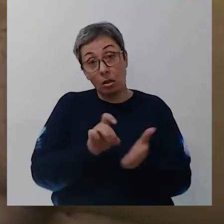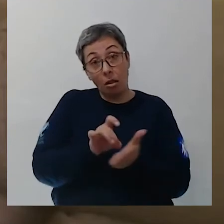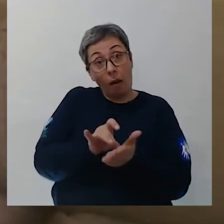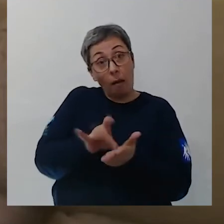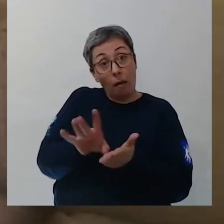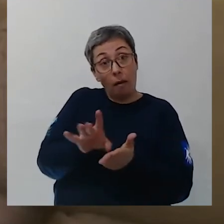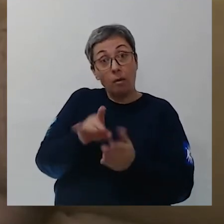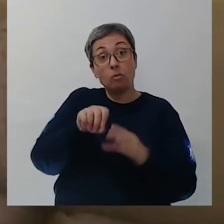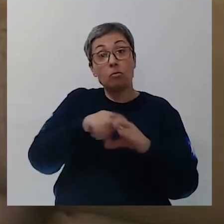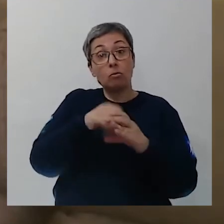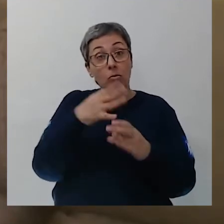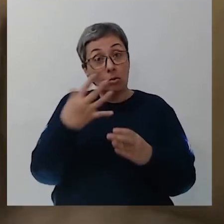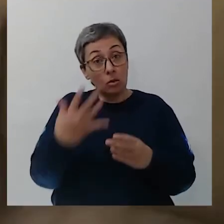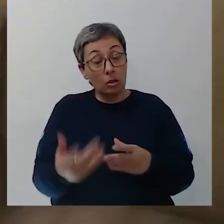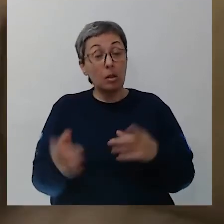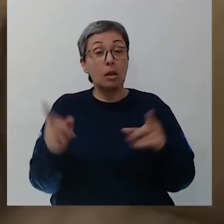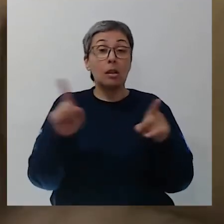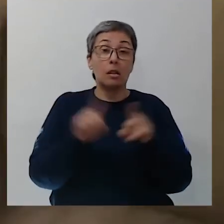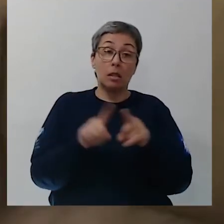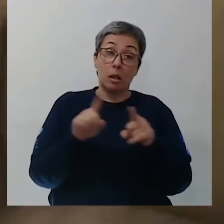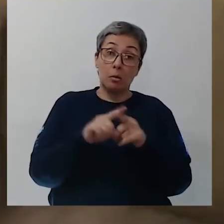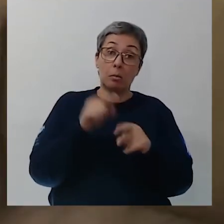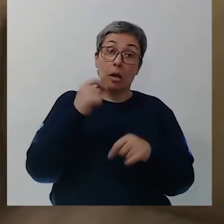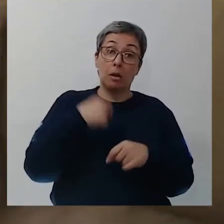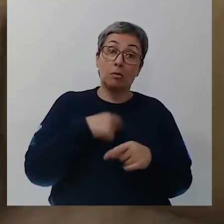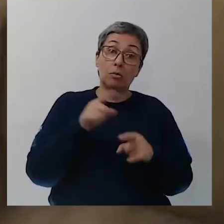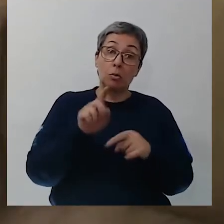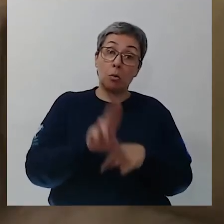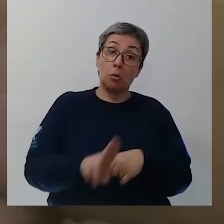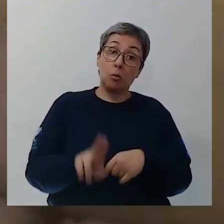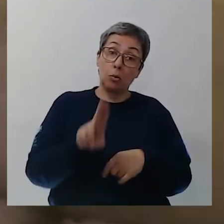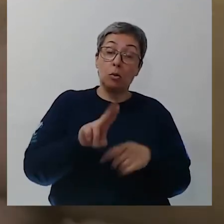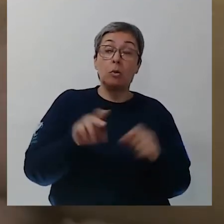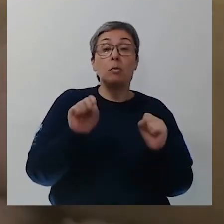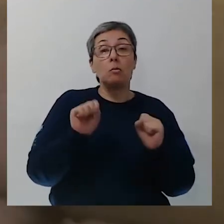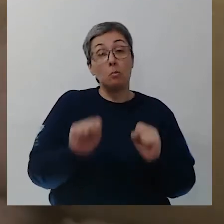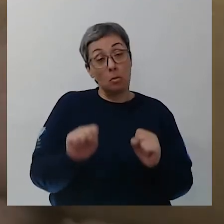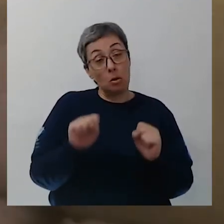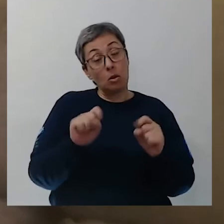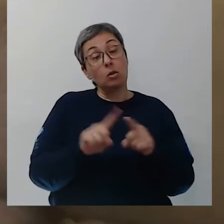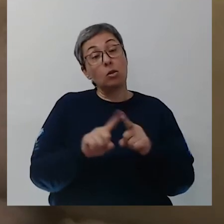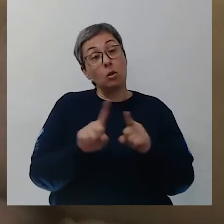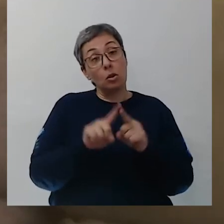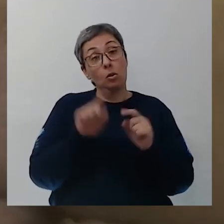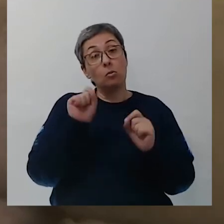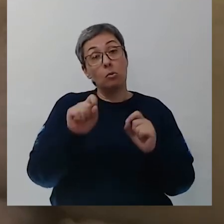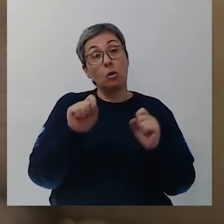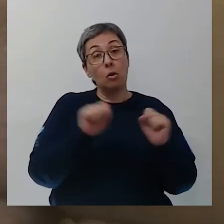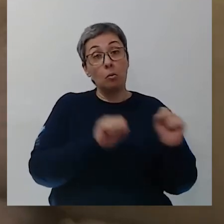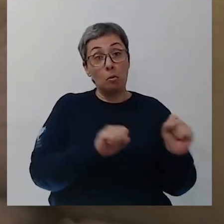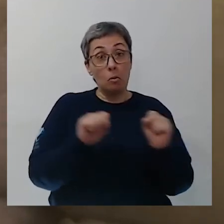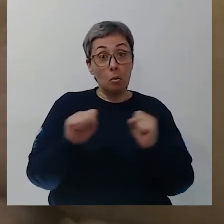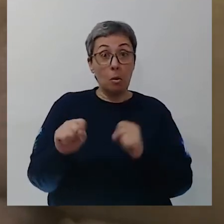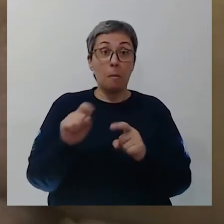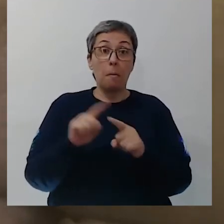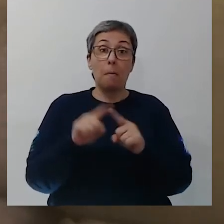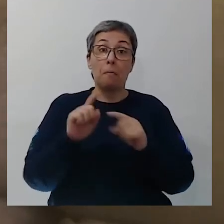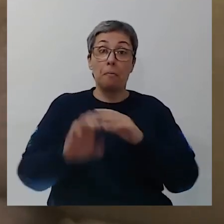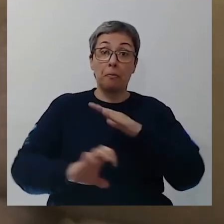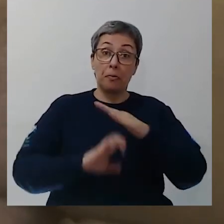de banir nossos conteúdos e até mesmo o nosso usuário. Sim, isso pode ser muito poder para essas